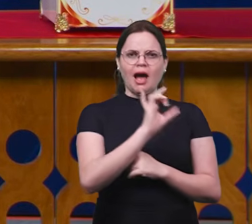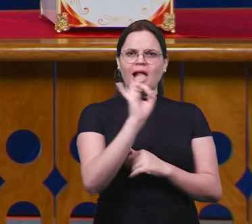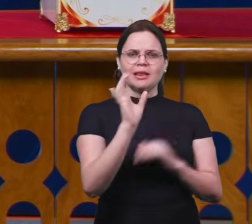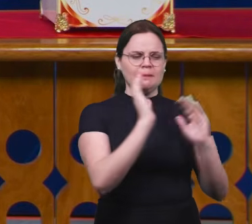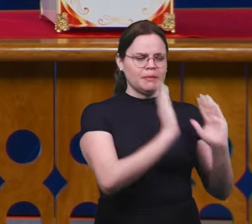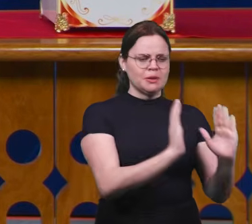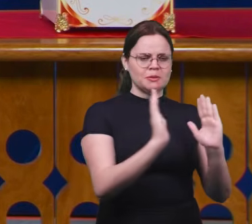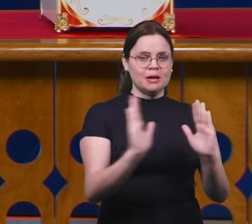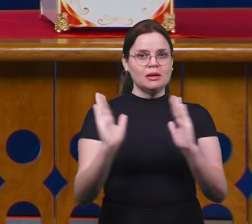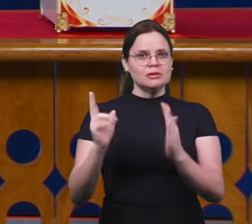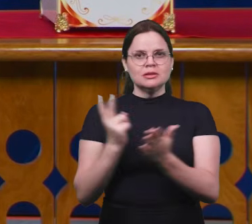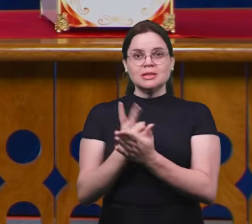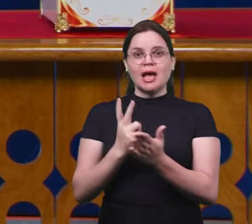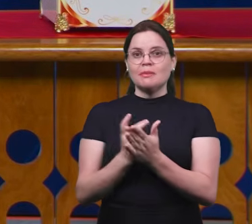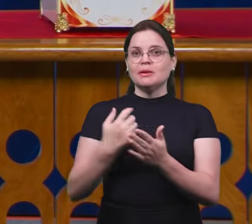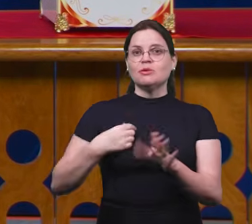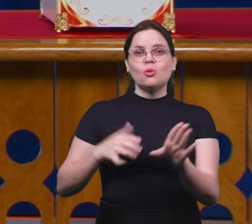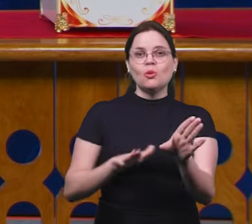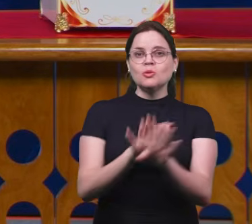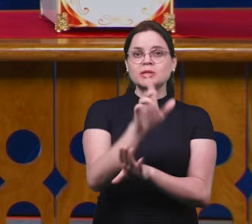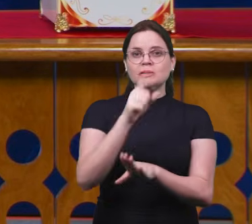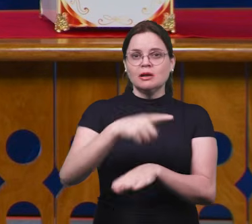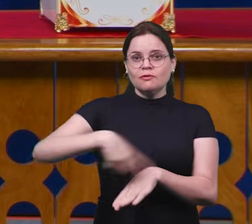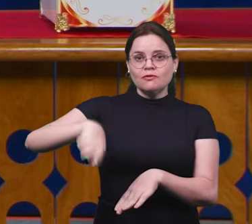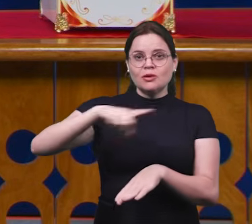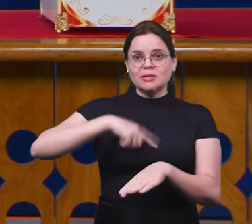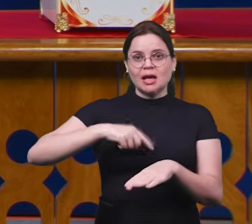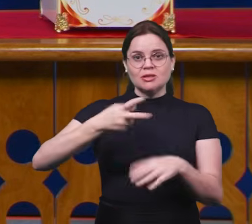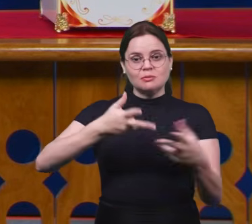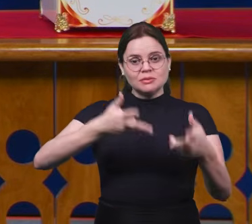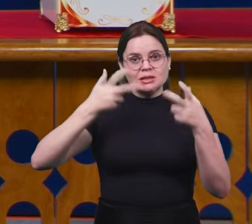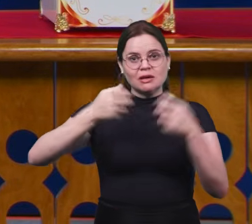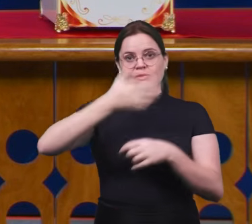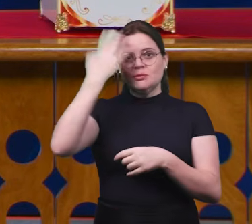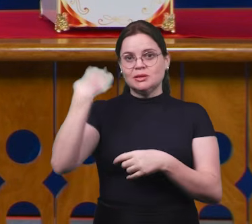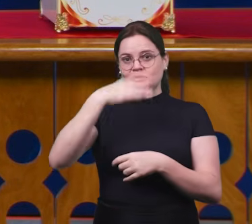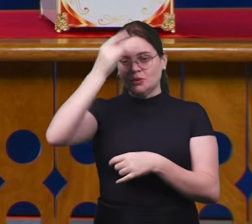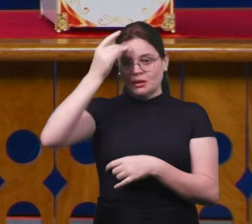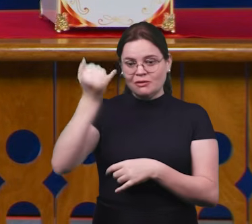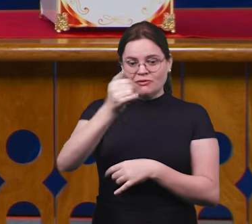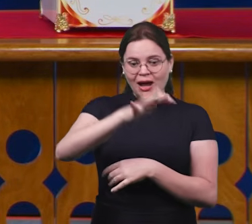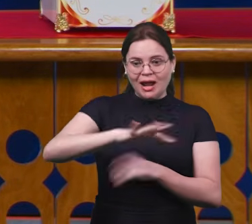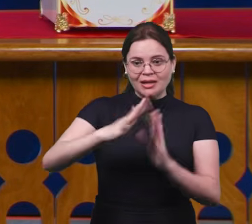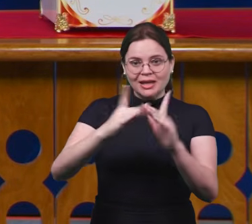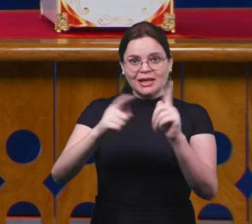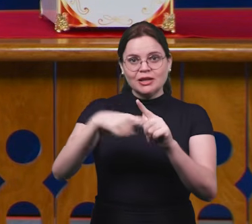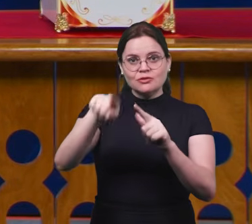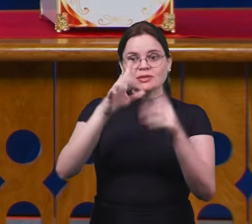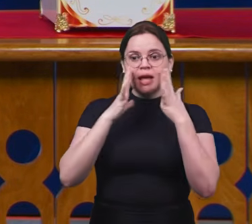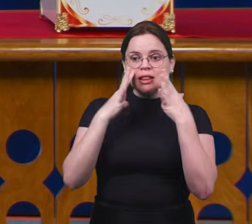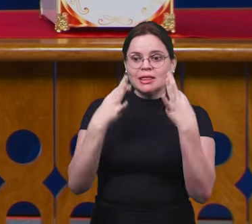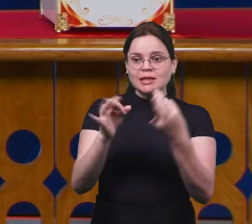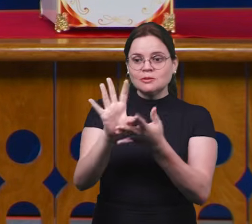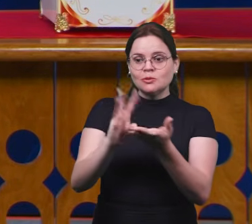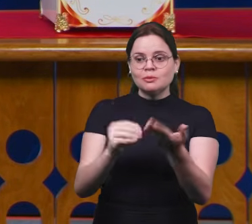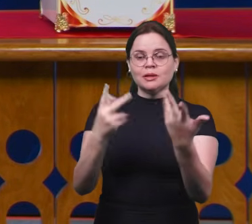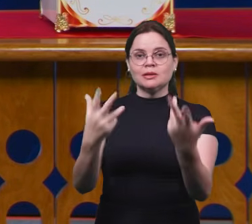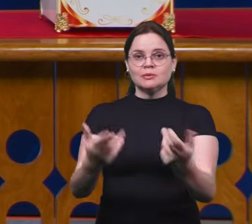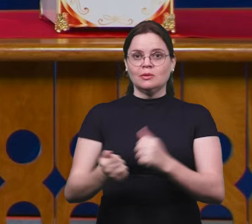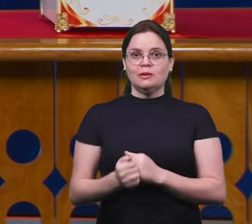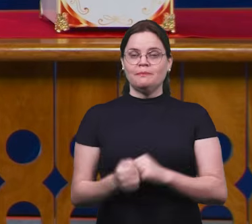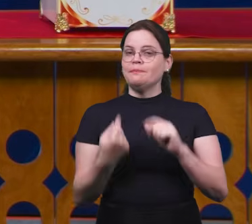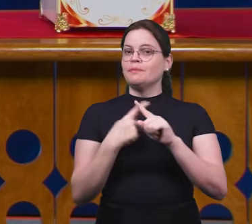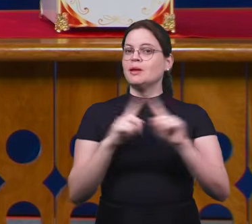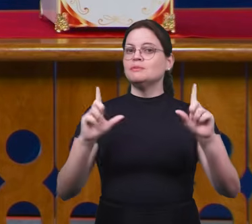carta. Quem tem ouvidos, ouça o que o Espírito Santo diz à igreja. Mas o que caracterizou esse